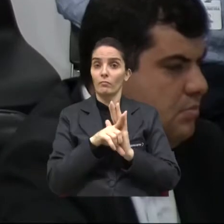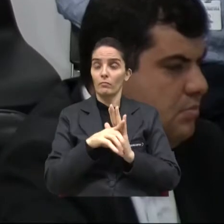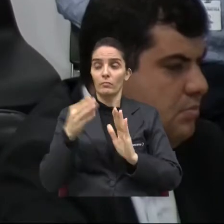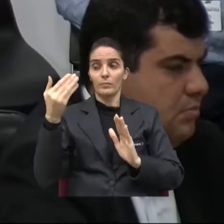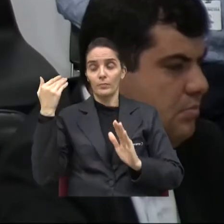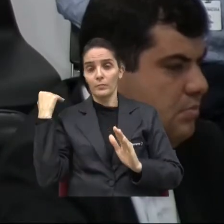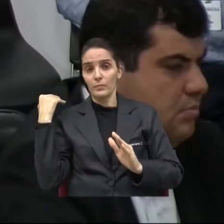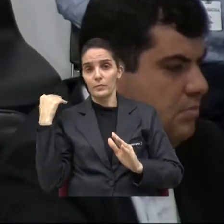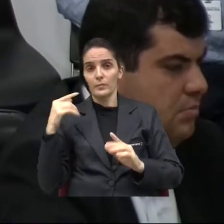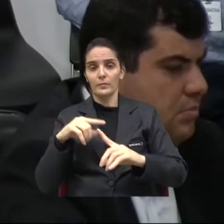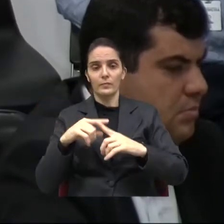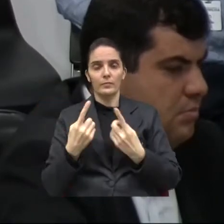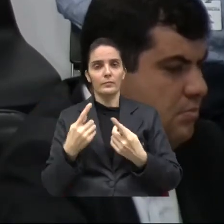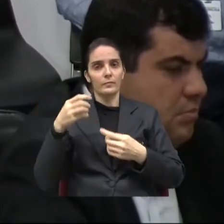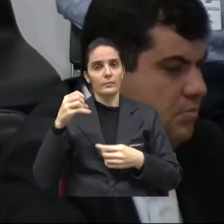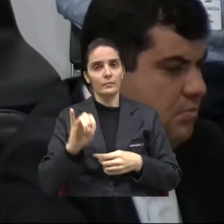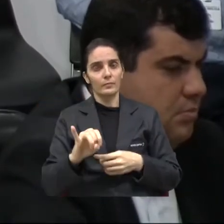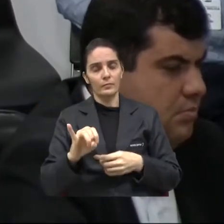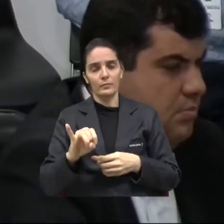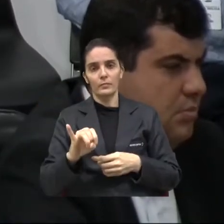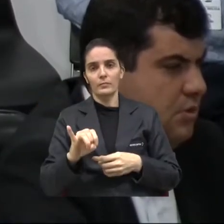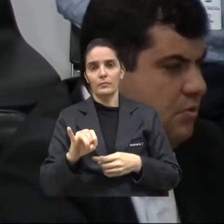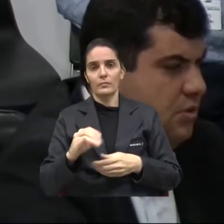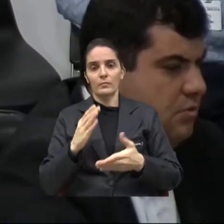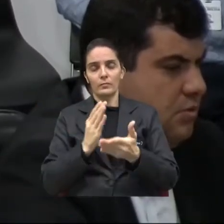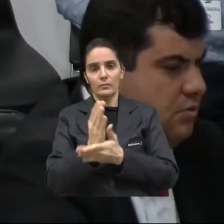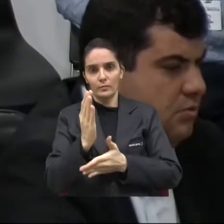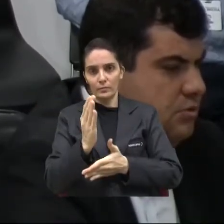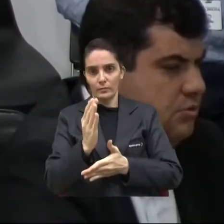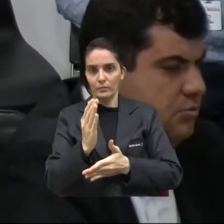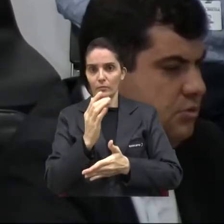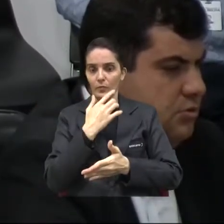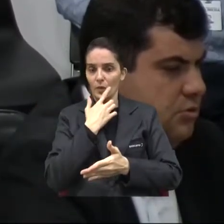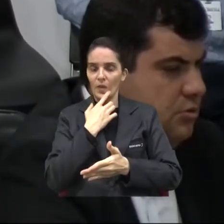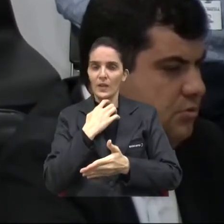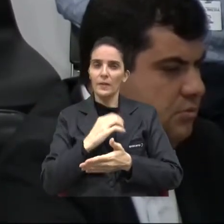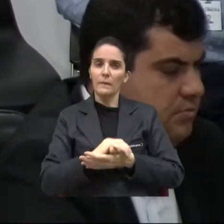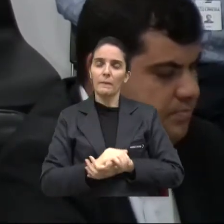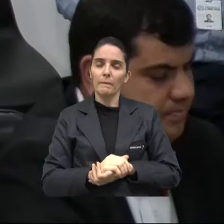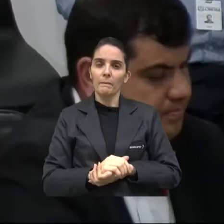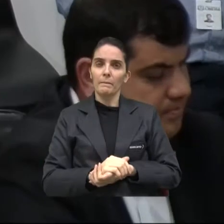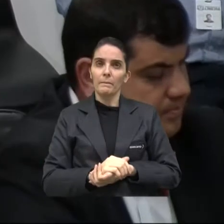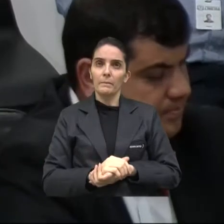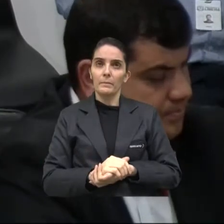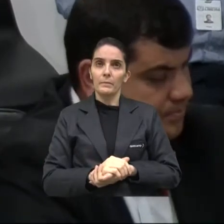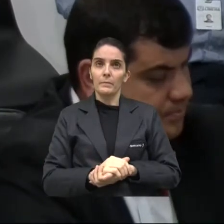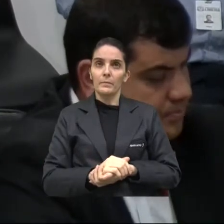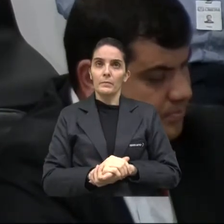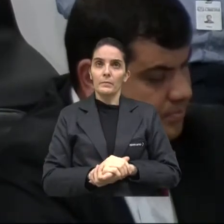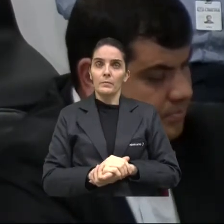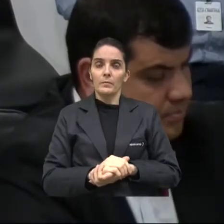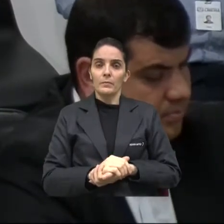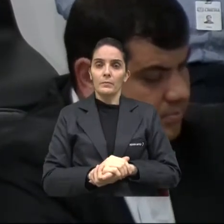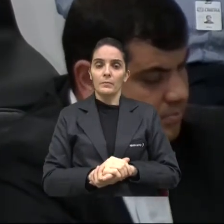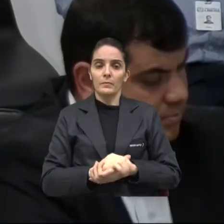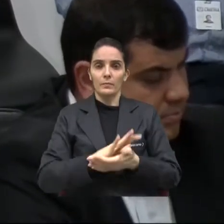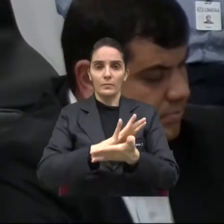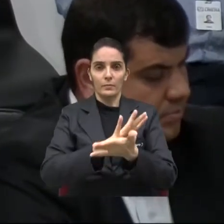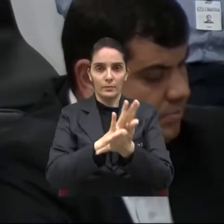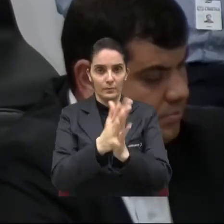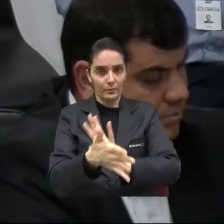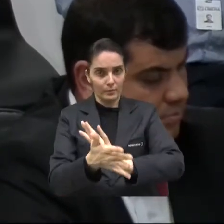vai ser feito se estiver alguma coisa lá, porque para ser aprovado, para supostamente não é destruir